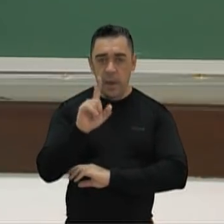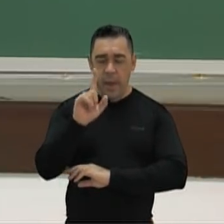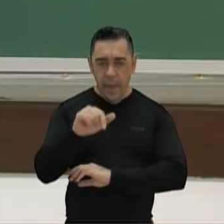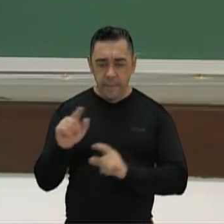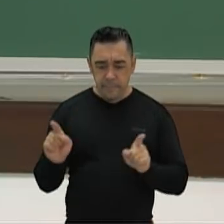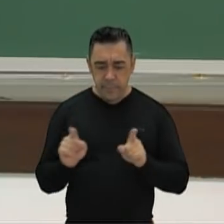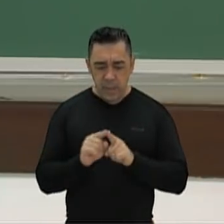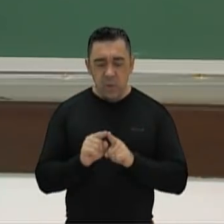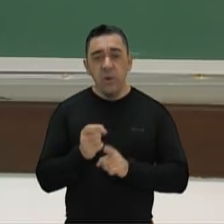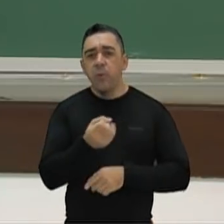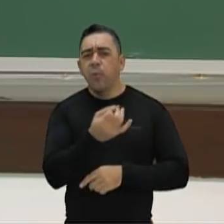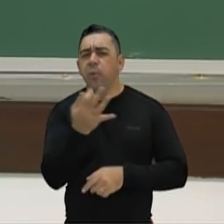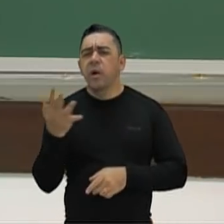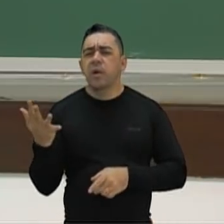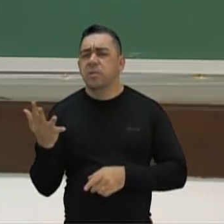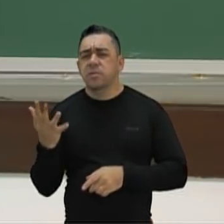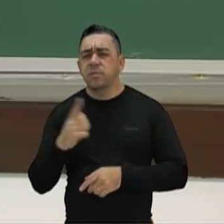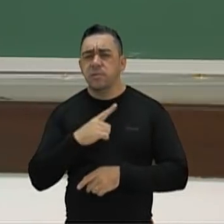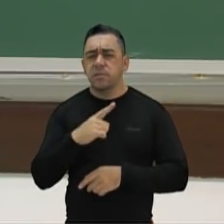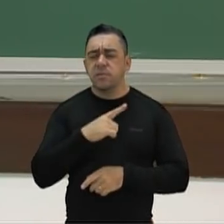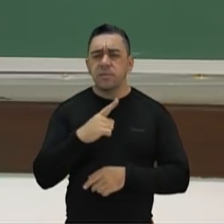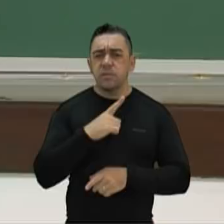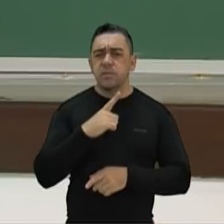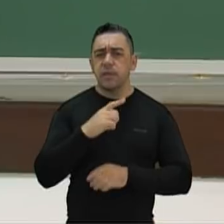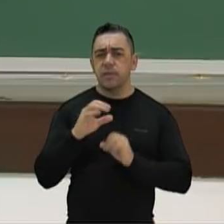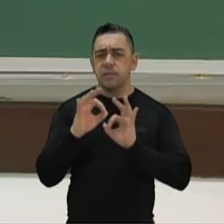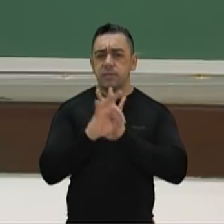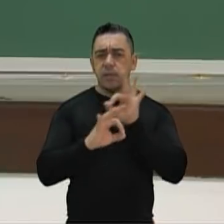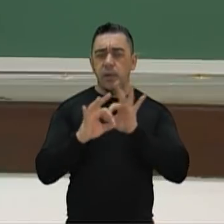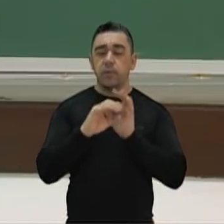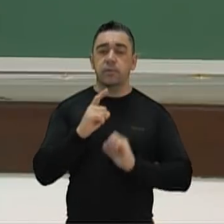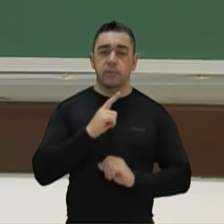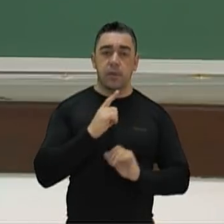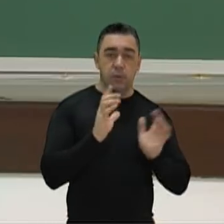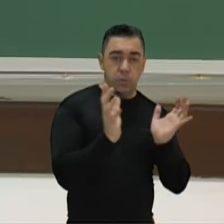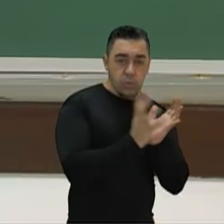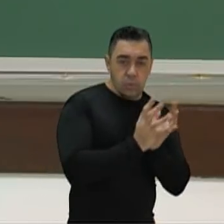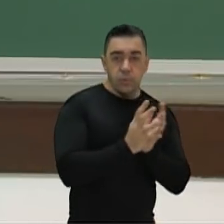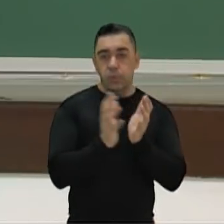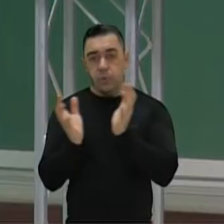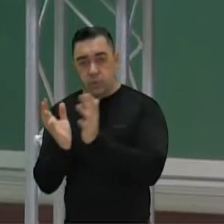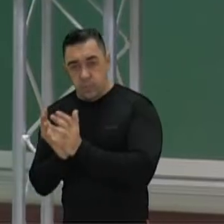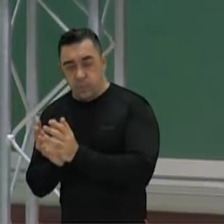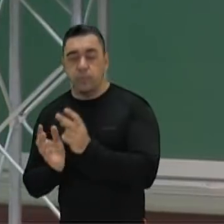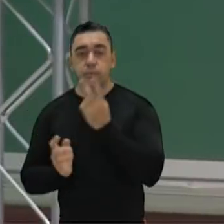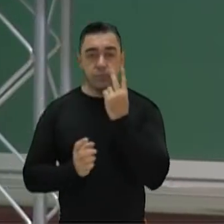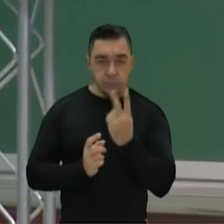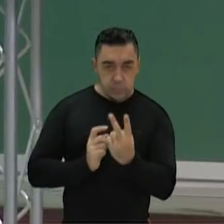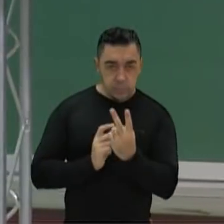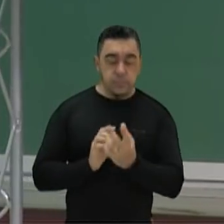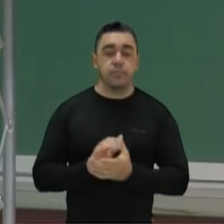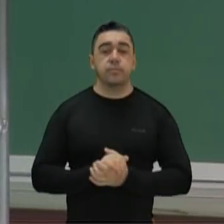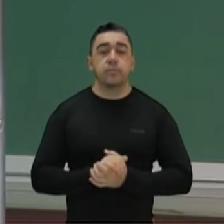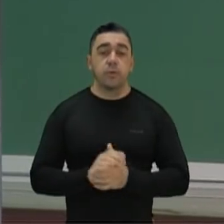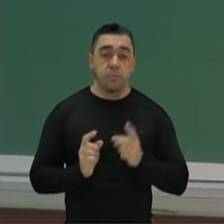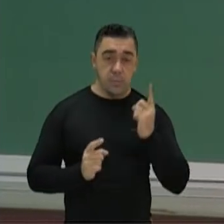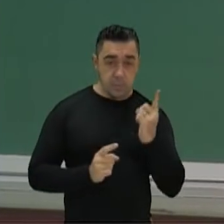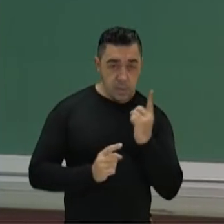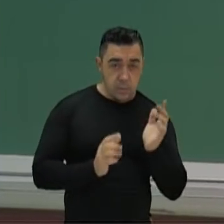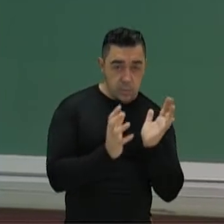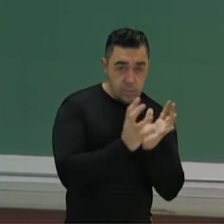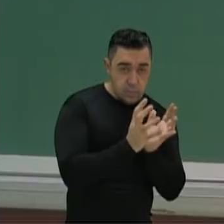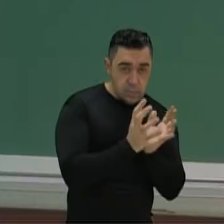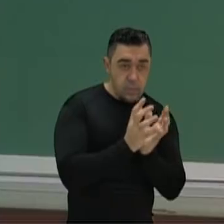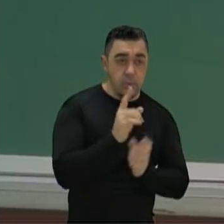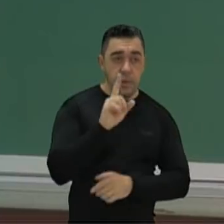vivo, quantas células existem? Nós temos 2 grupos de seres vivos. O primeiro grupo é o grupo dos seres vivos